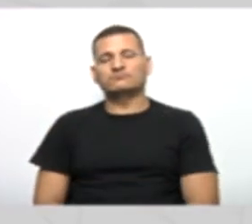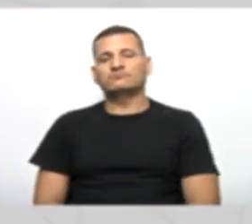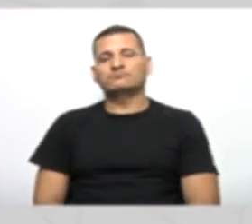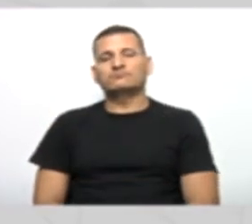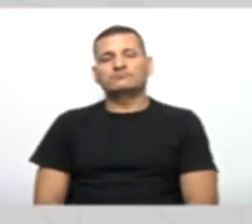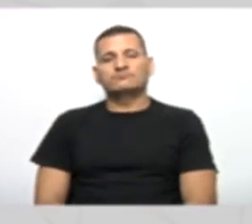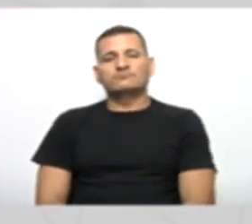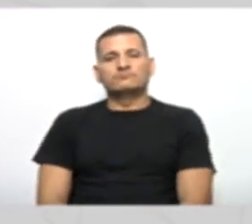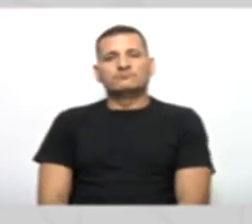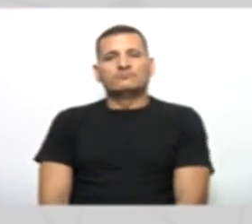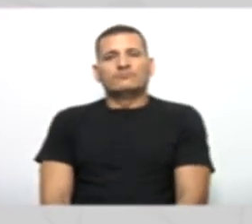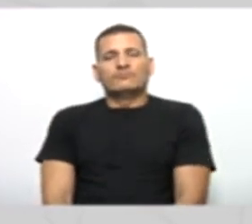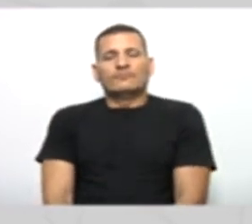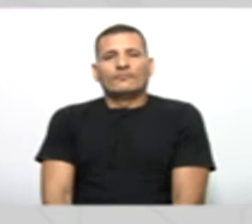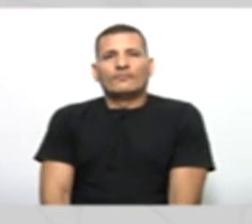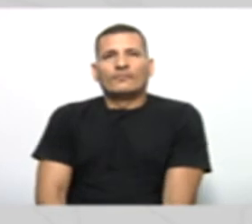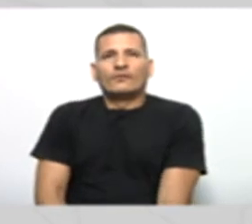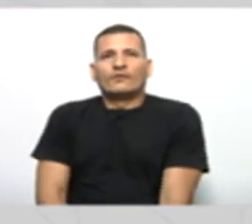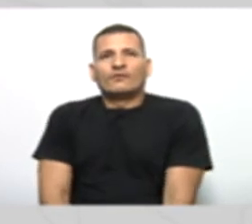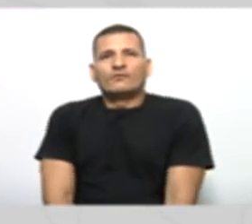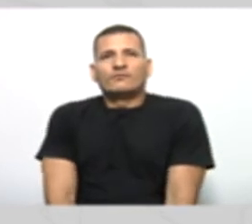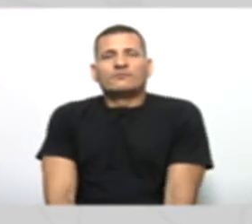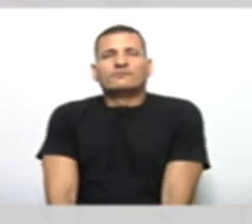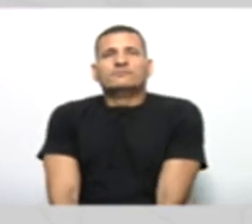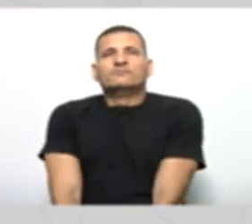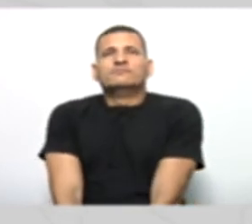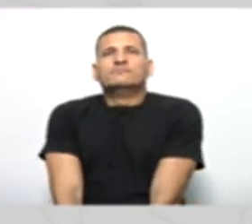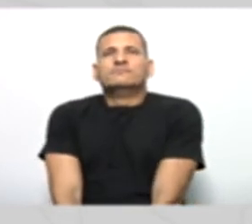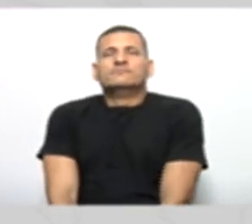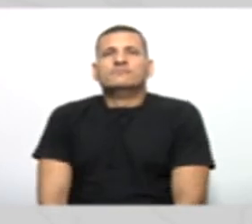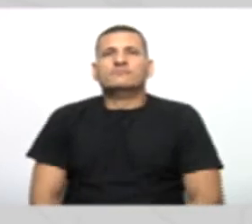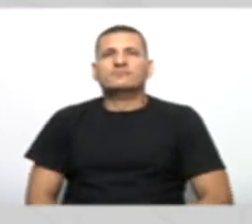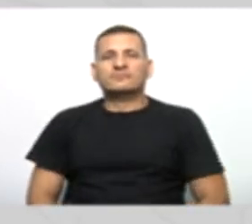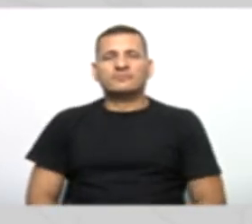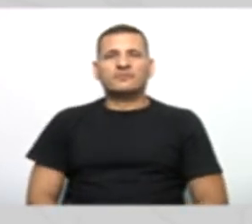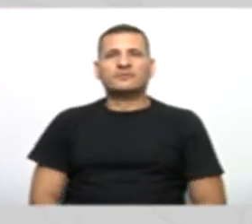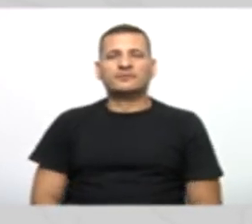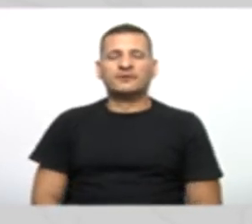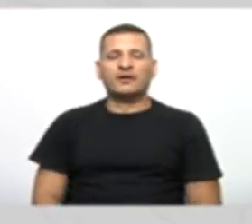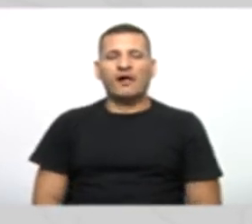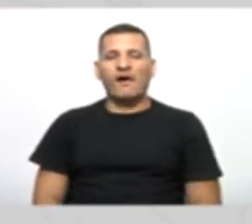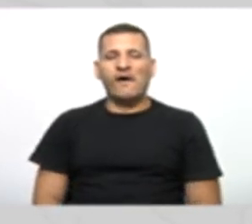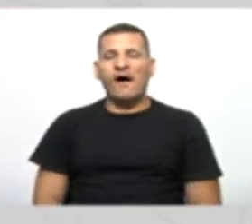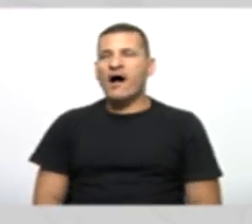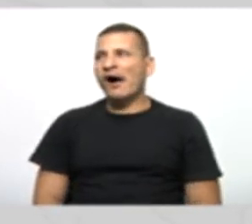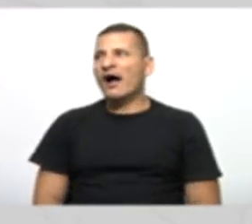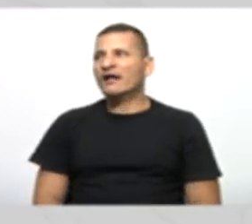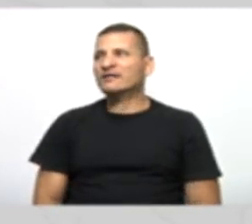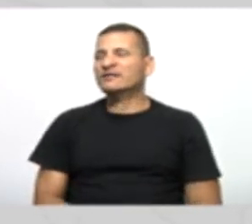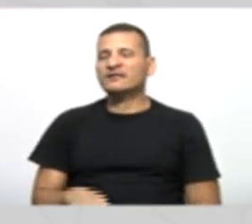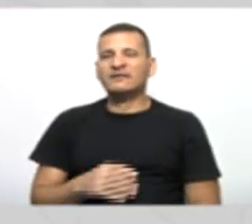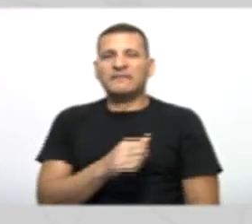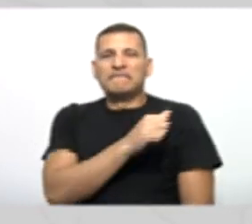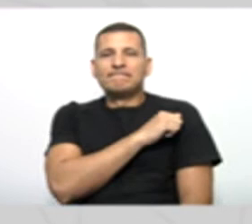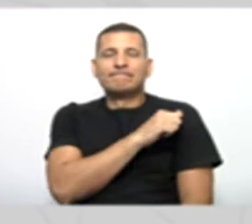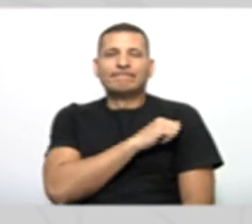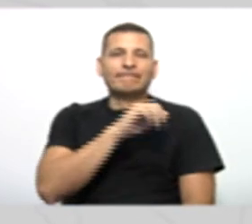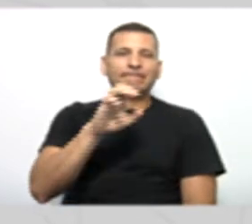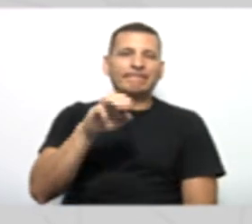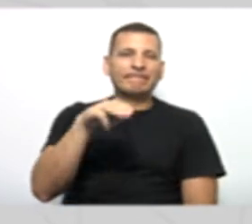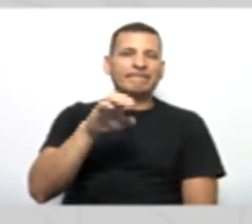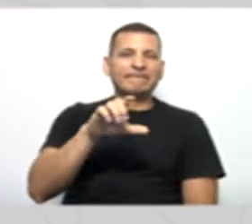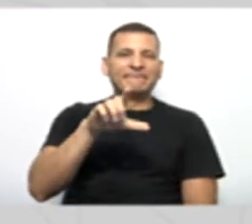Também do Espigão do Oeste, do Polo, né? A aluna Emily. Pessoal do Espigão do Oeste aí, full time,